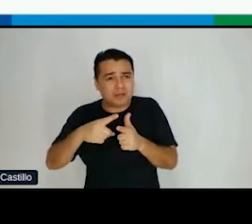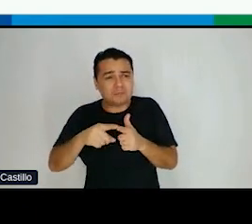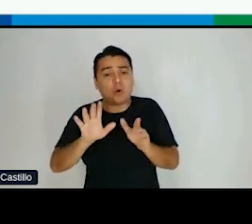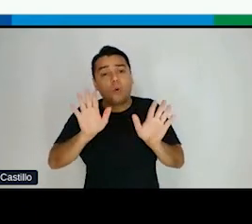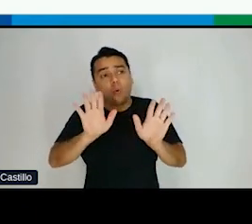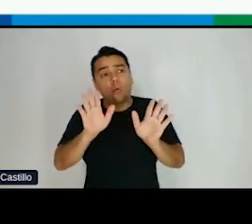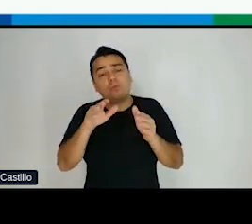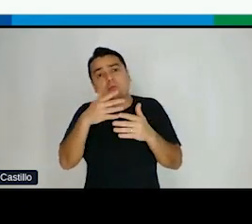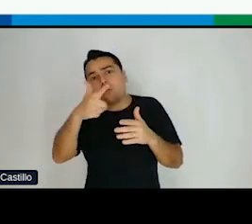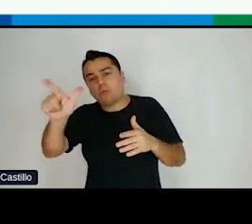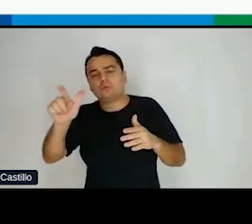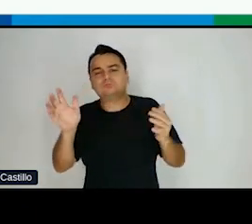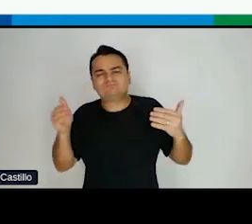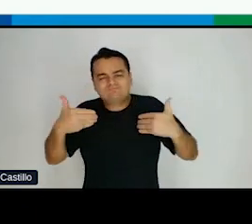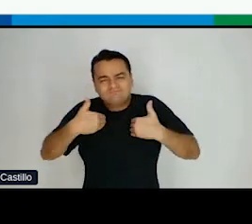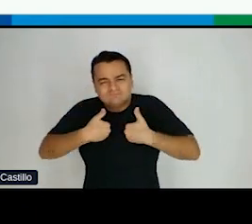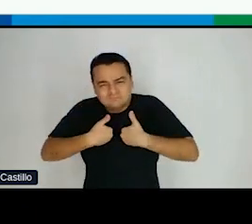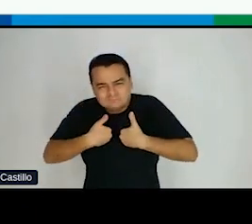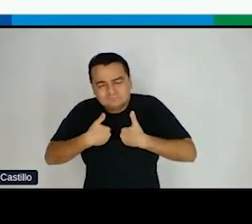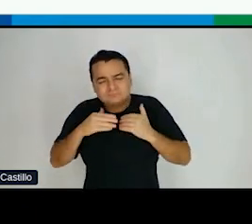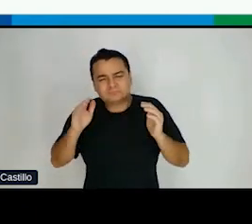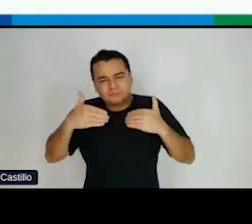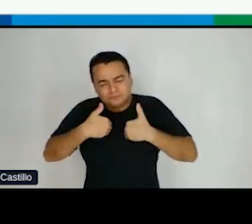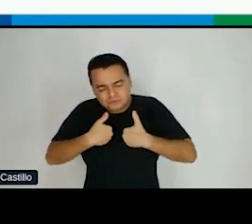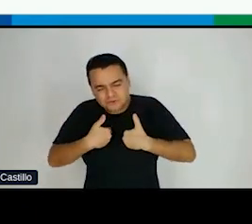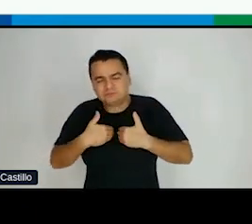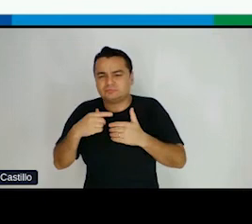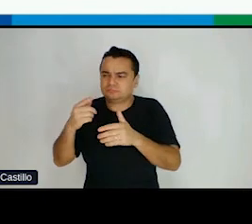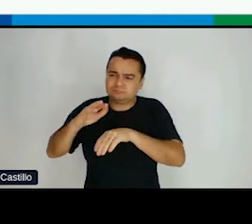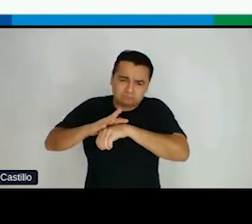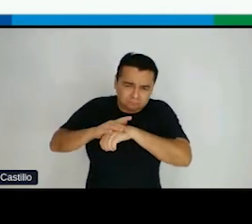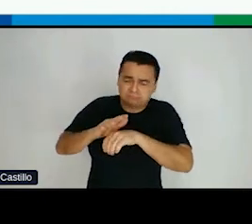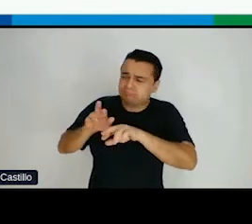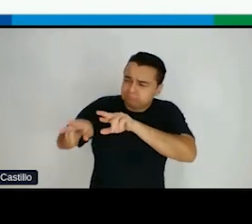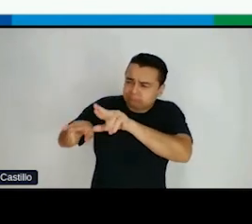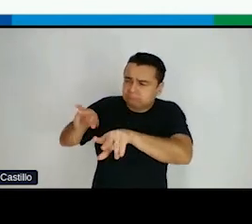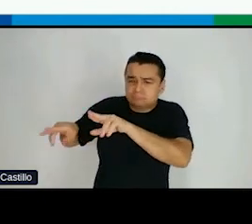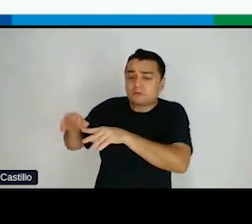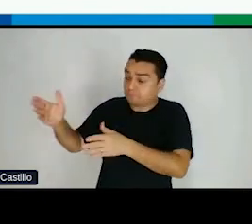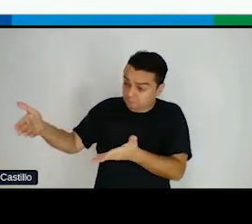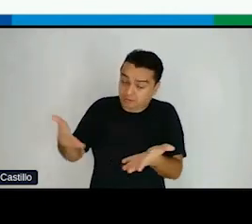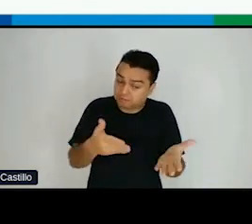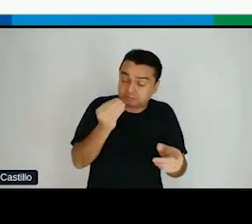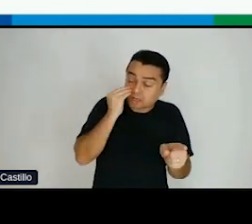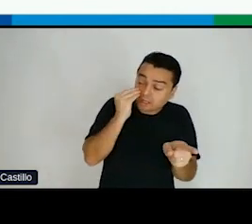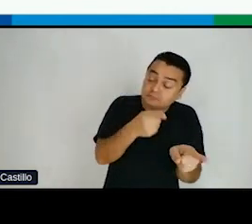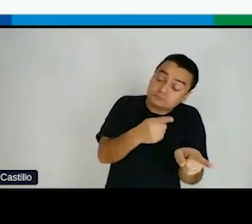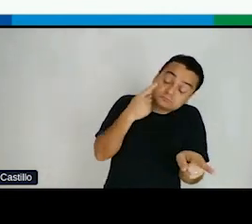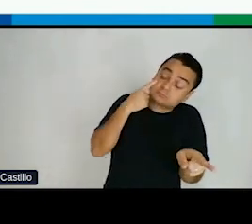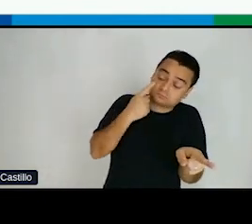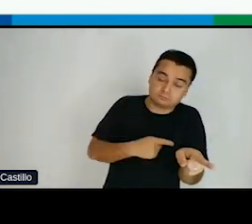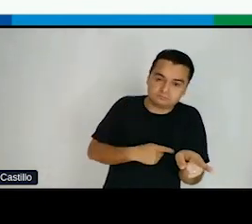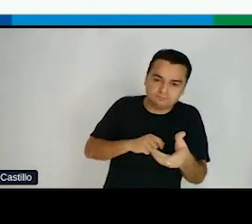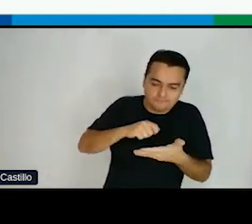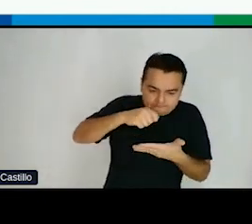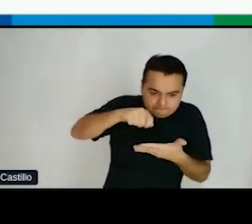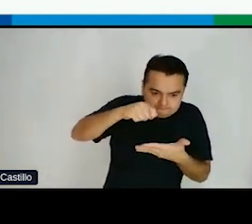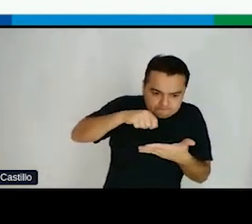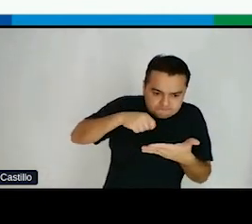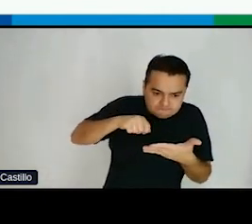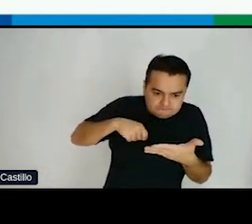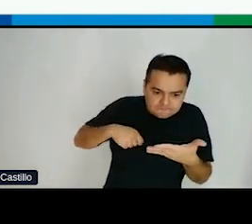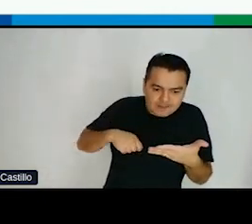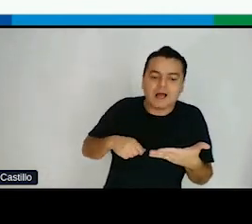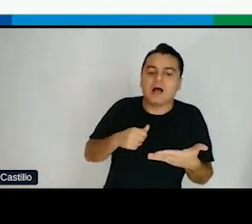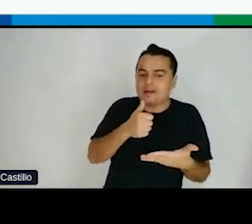autismo, né? Ou seja, acaba confundindo a ordem, né? Tem uma divergência dos meses, ou seja, eu sei